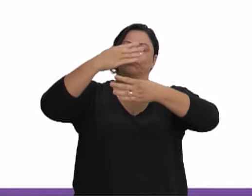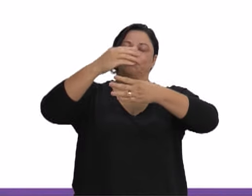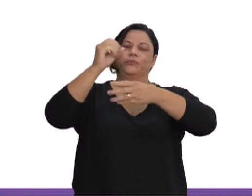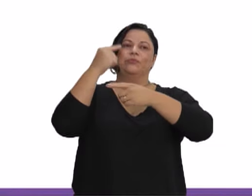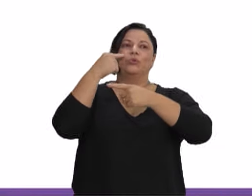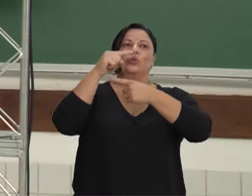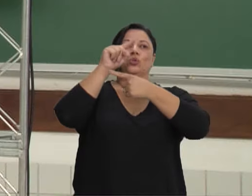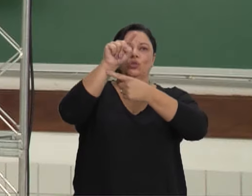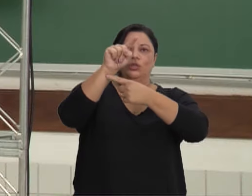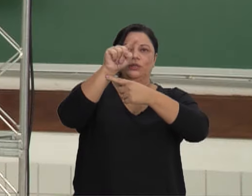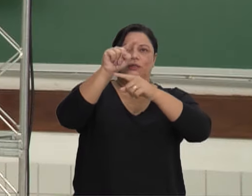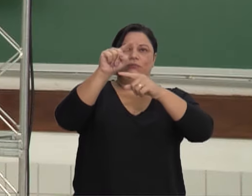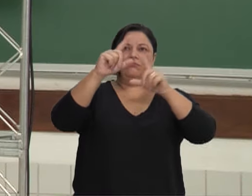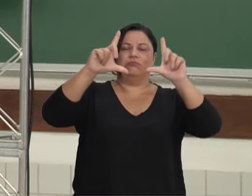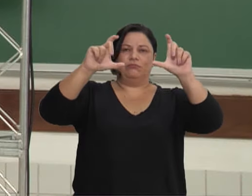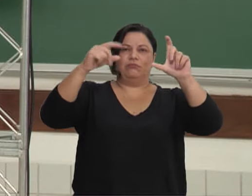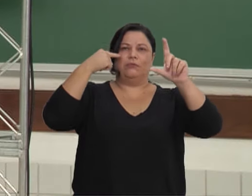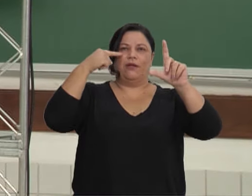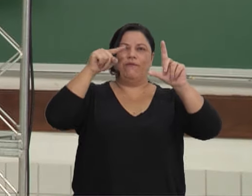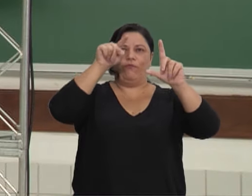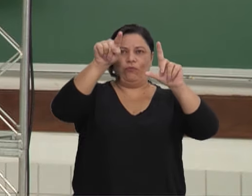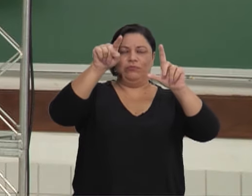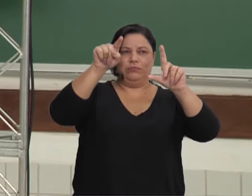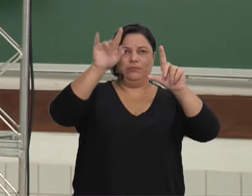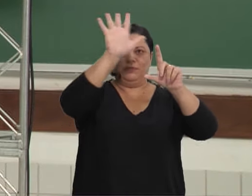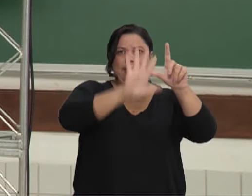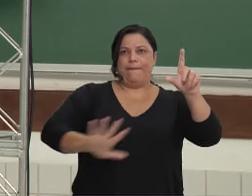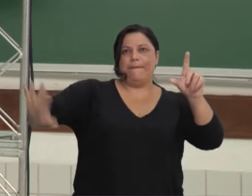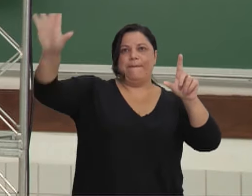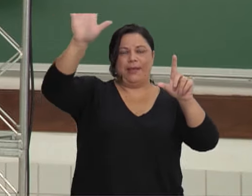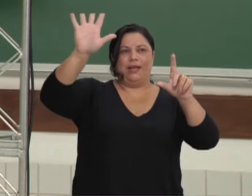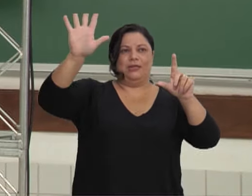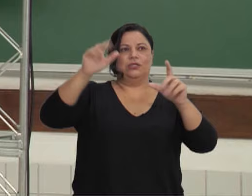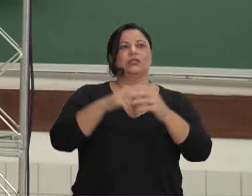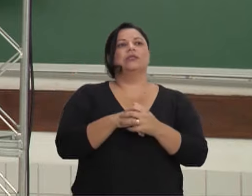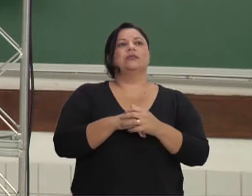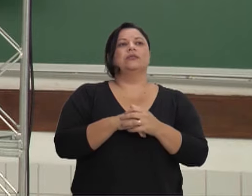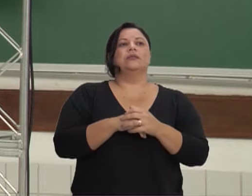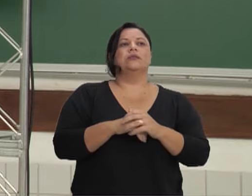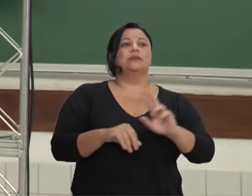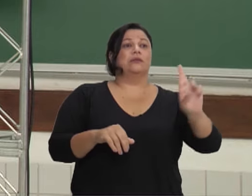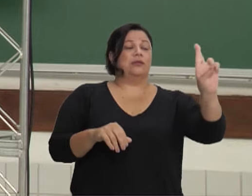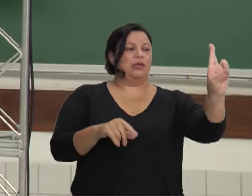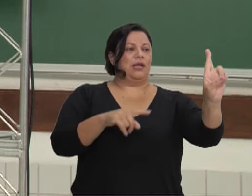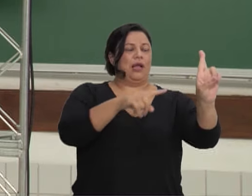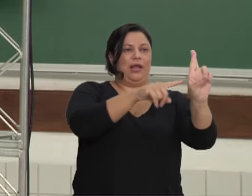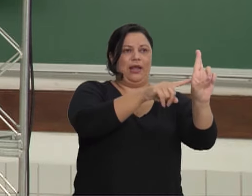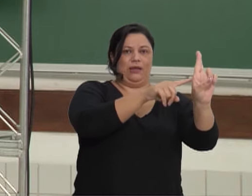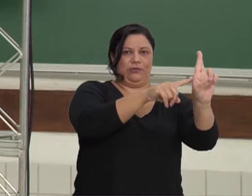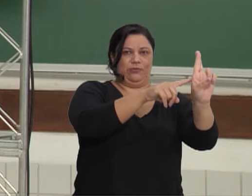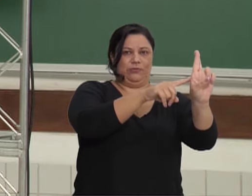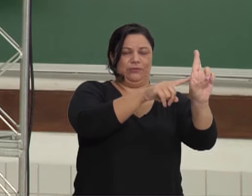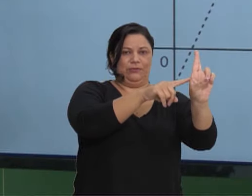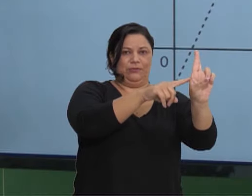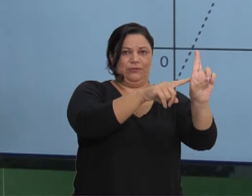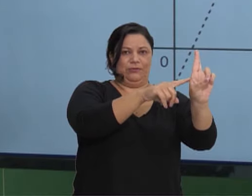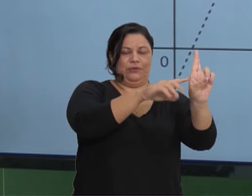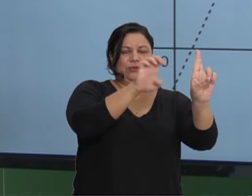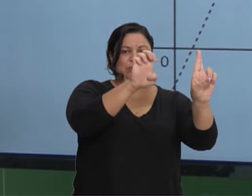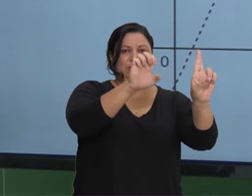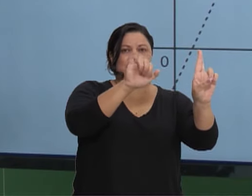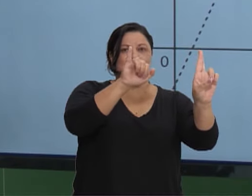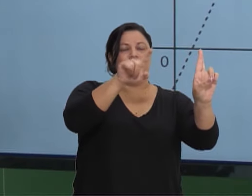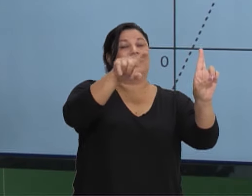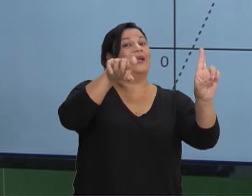Olha lá, como eu falei, minha reta R não é meu eixo X, entendeu? E nem